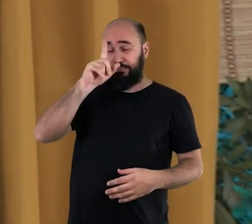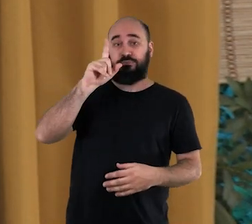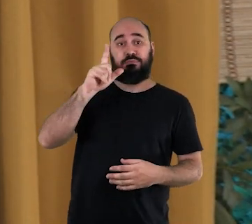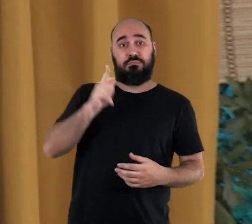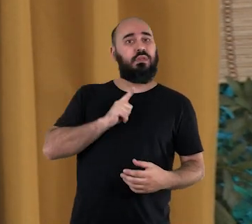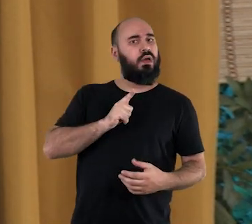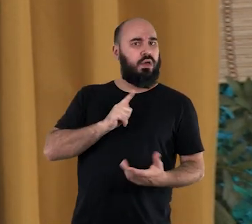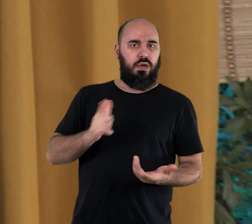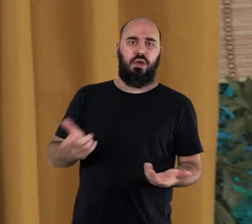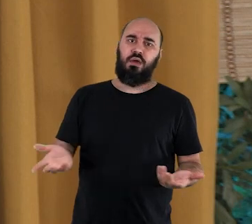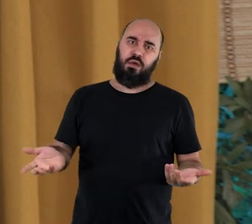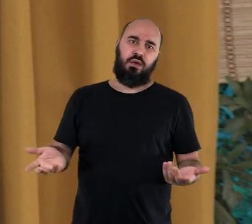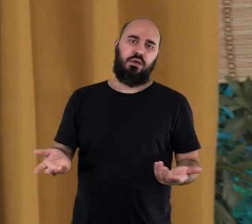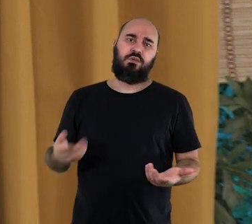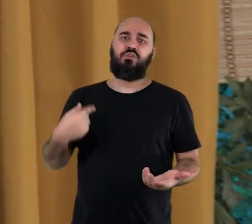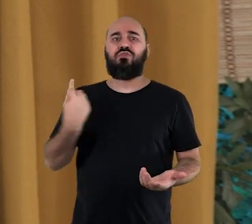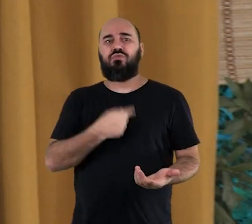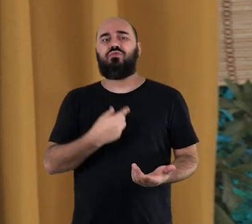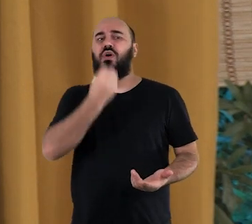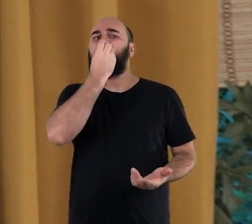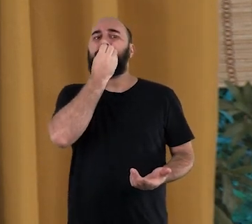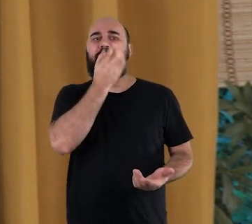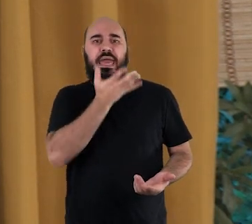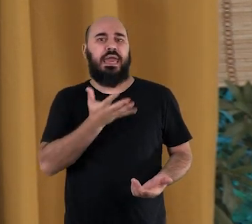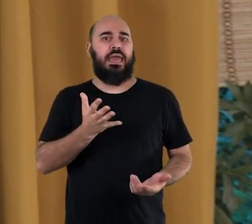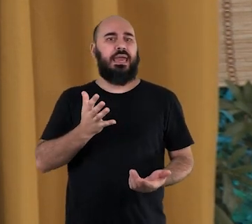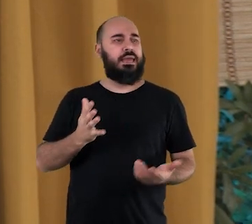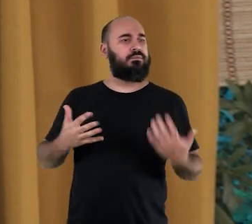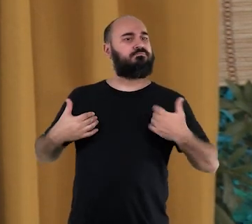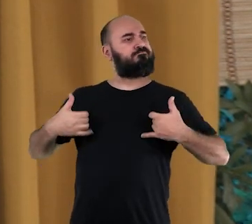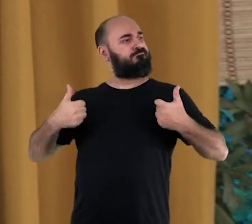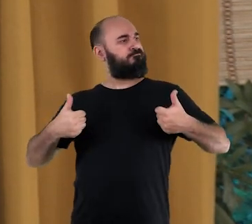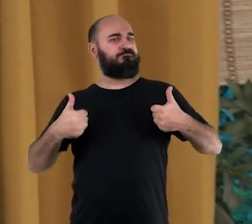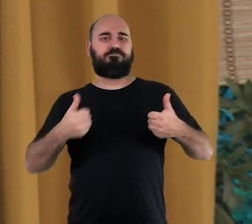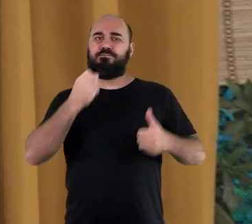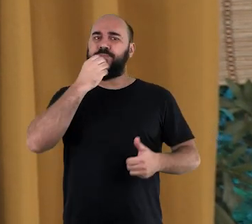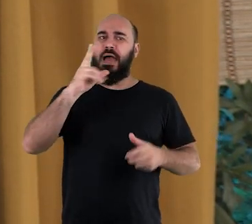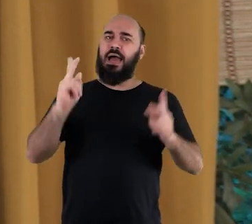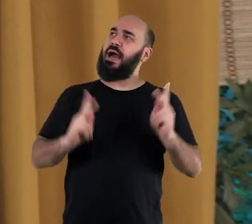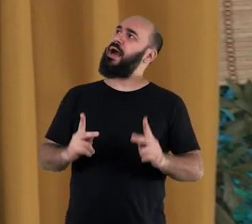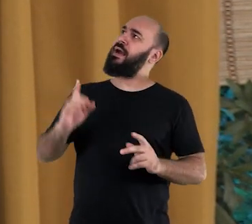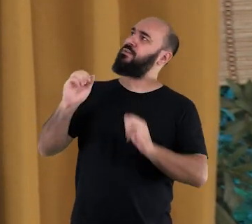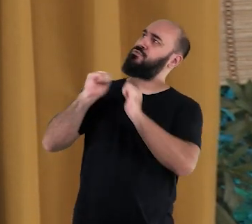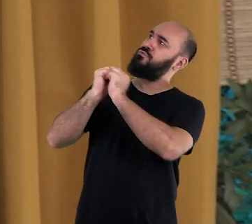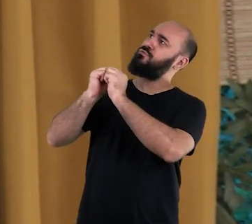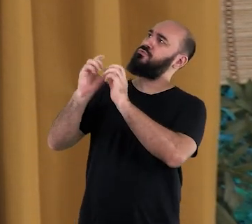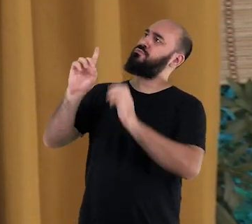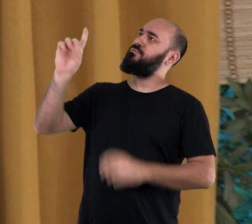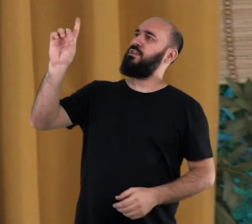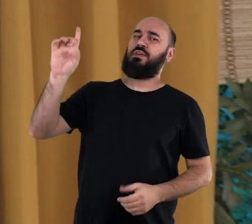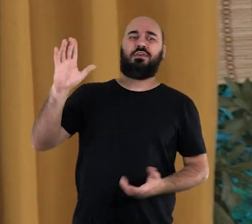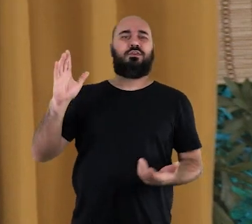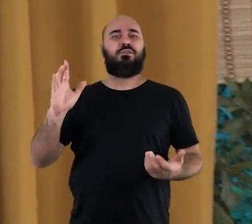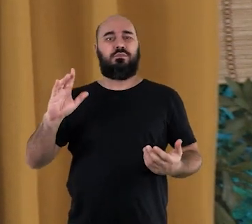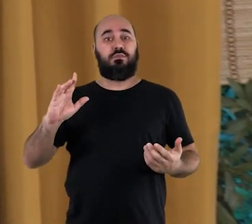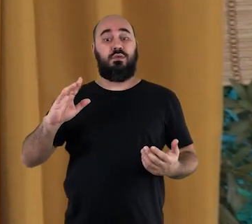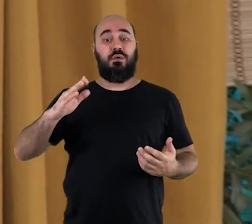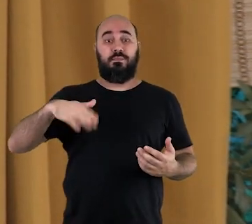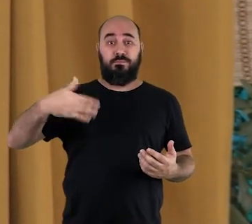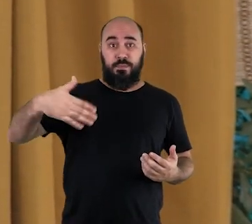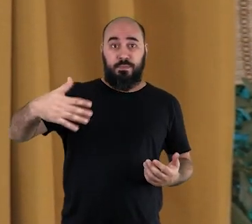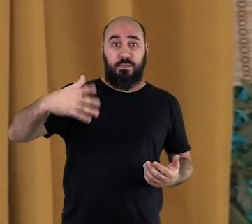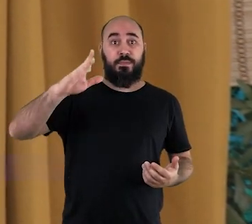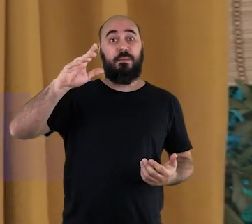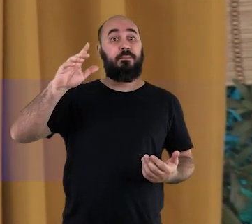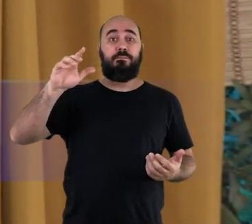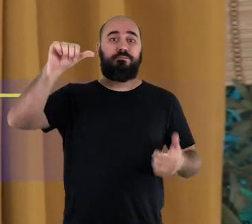vezes nós estamos assim super bem, para cima, bem resolvidos, felizes, em paz com Deus e com os homens, e outras vezes a gente vai lá